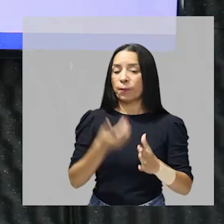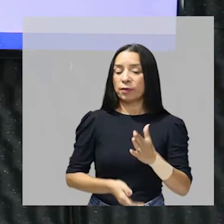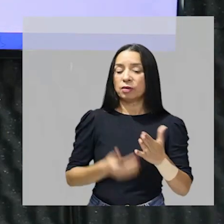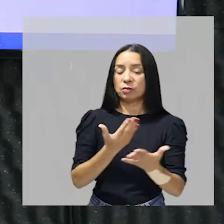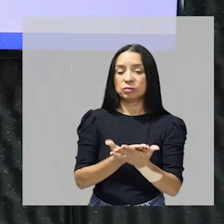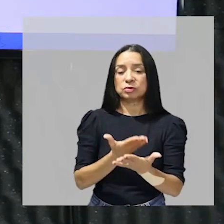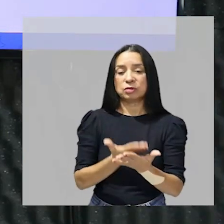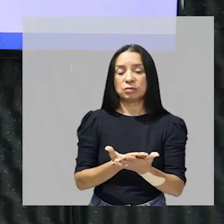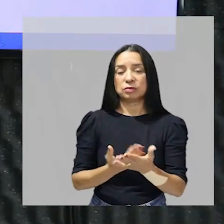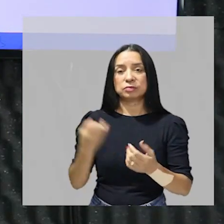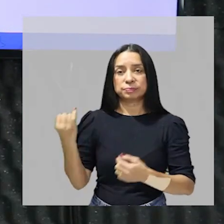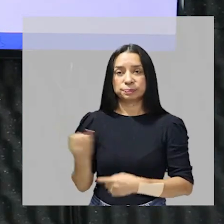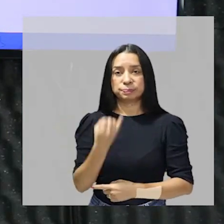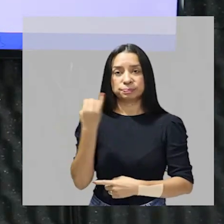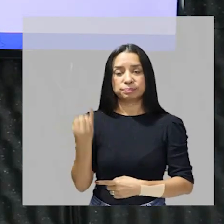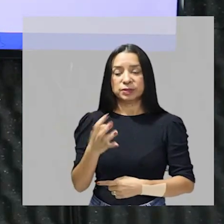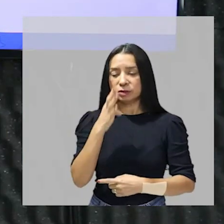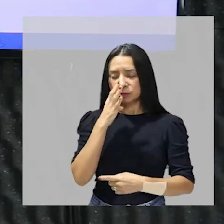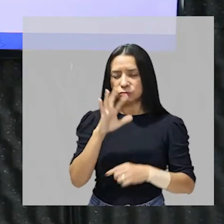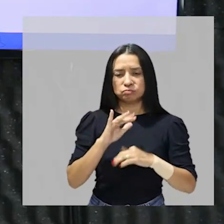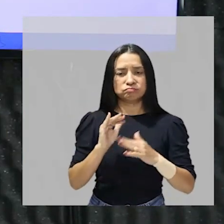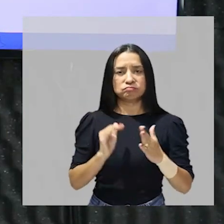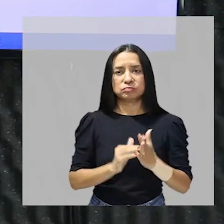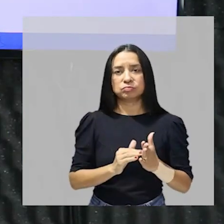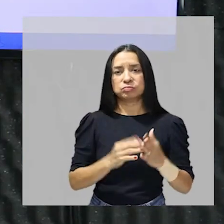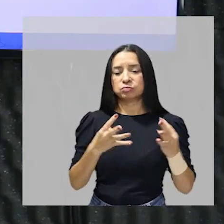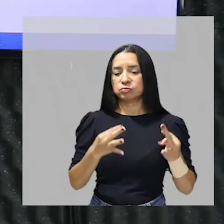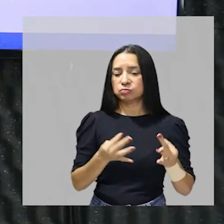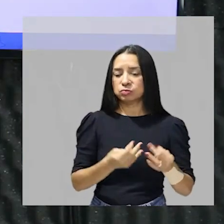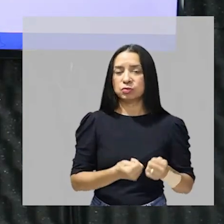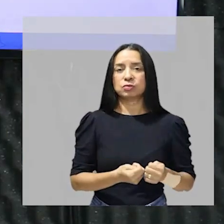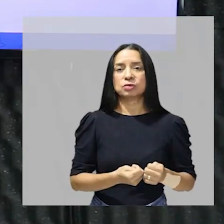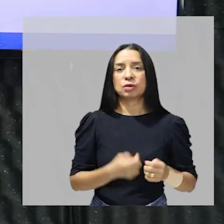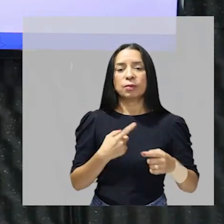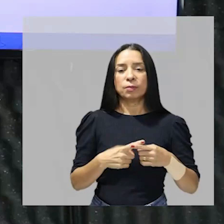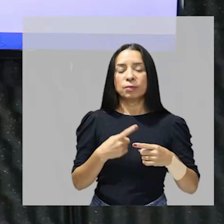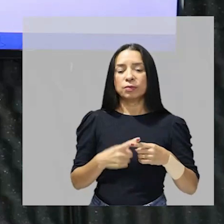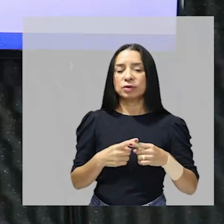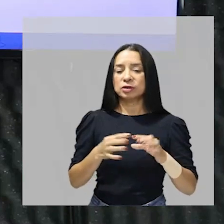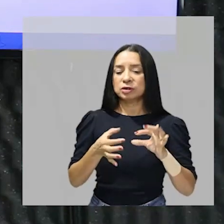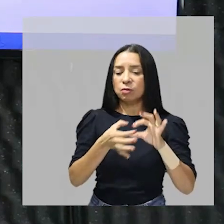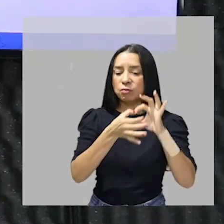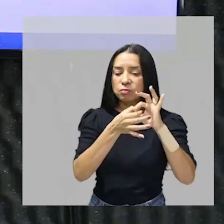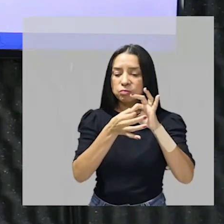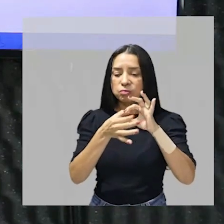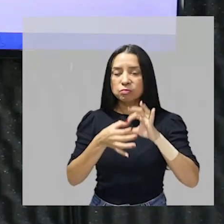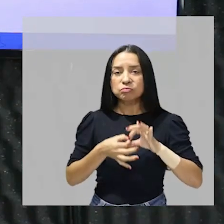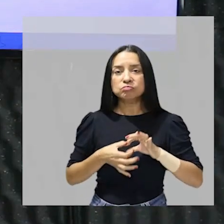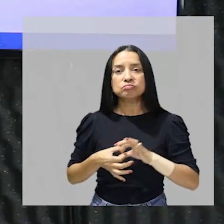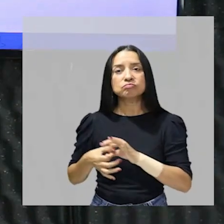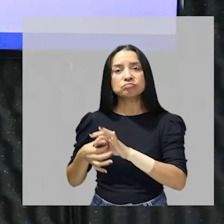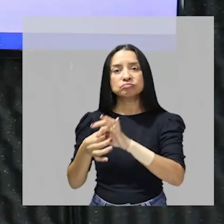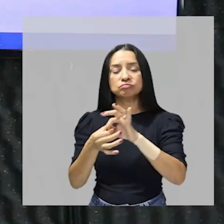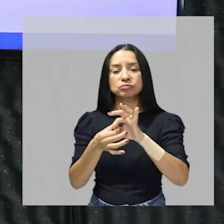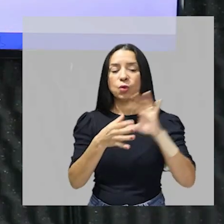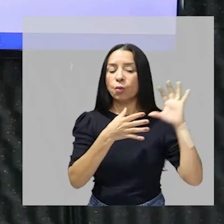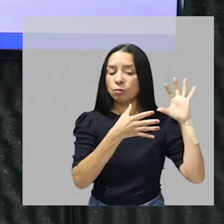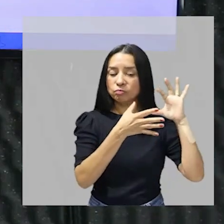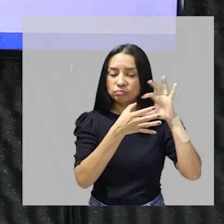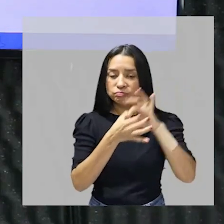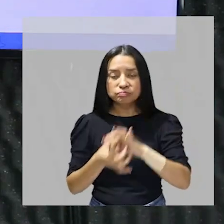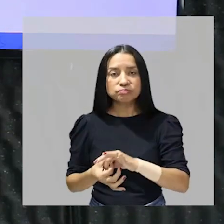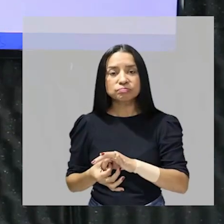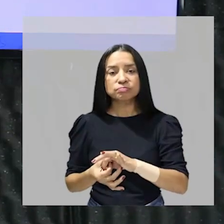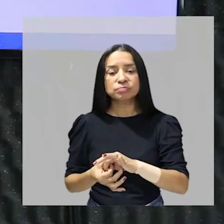as nossas aulas. Assistam todas, porque elas estão conectadas uma com a outra. Aqui é uma sala de aula que está